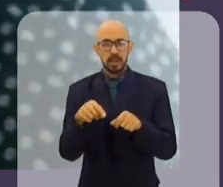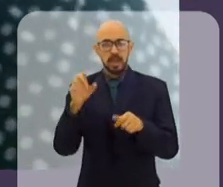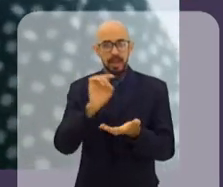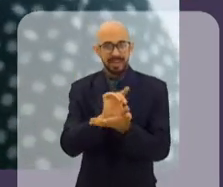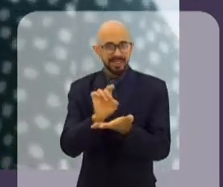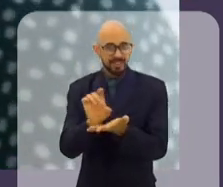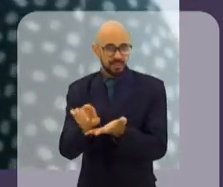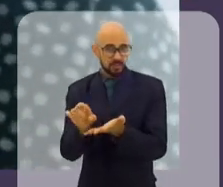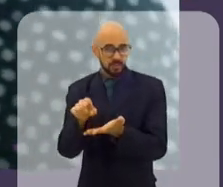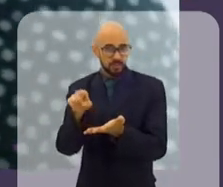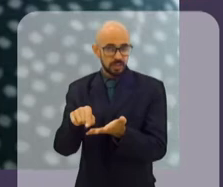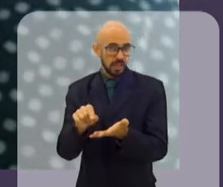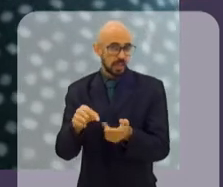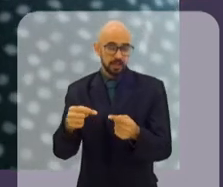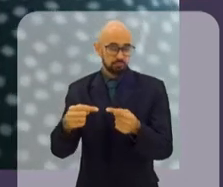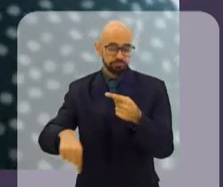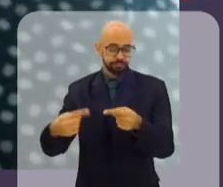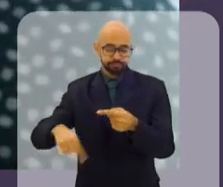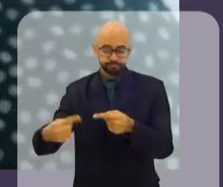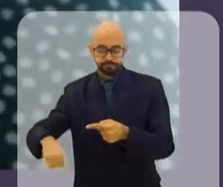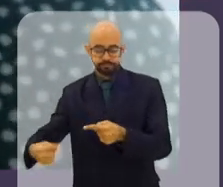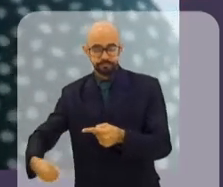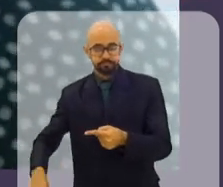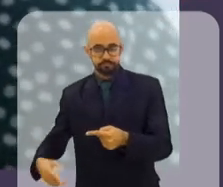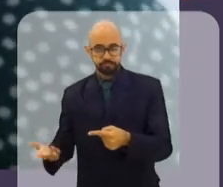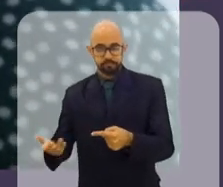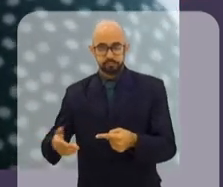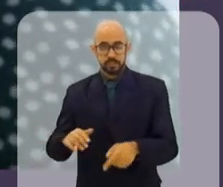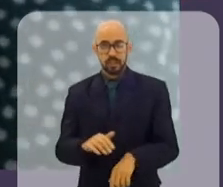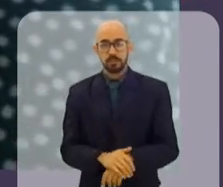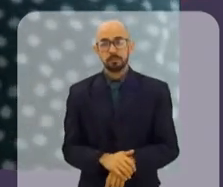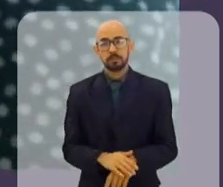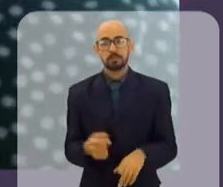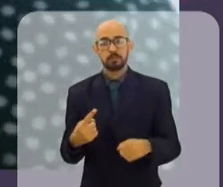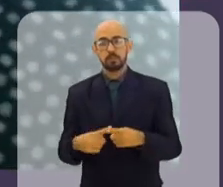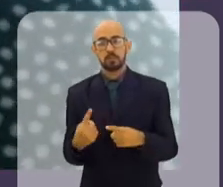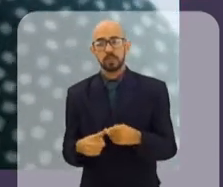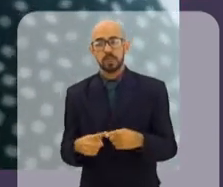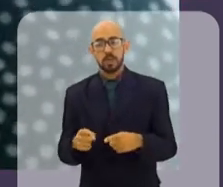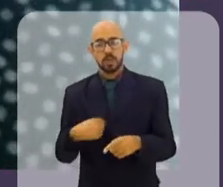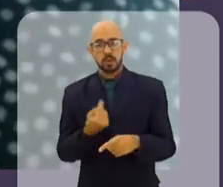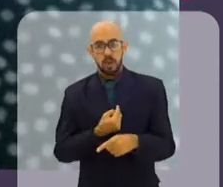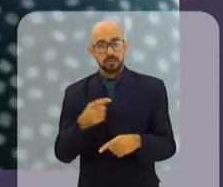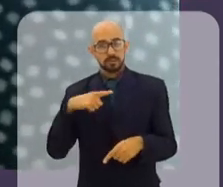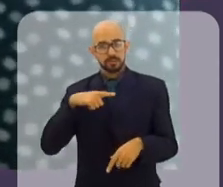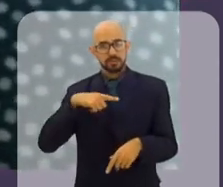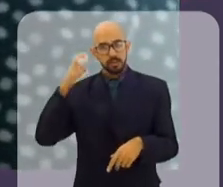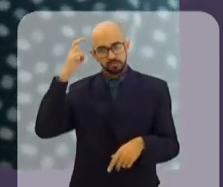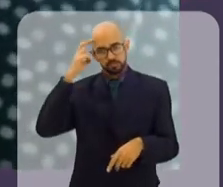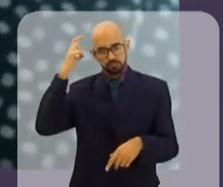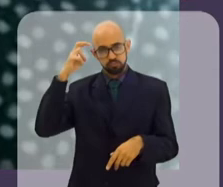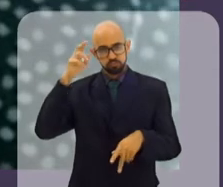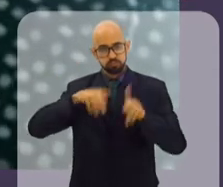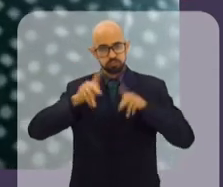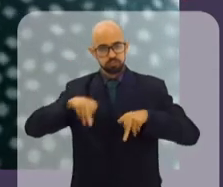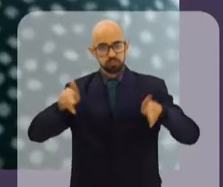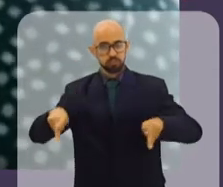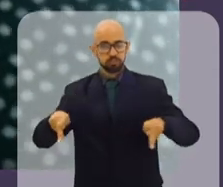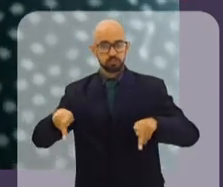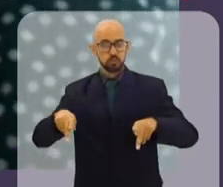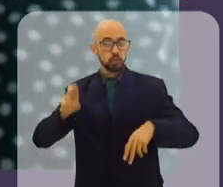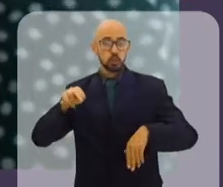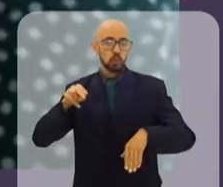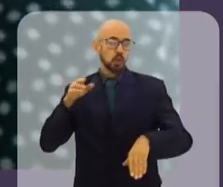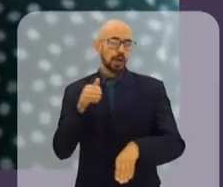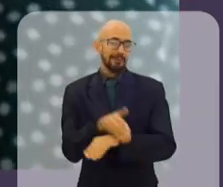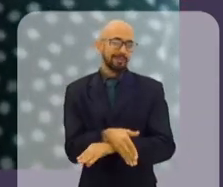que é uma contradição e, com todo respeito, é patético, inclusive. A gente tem grandes intelectuais populares que nunca fizeram